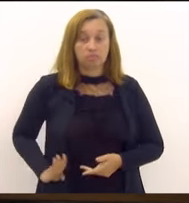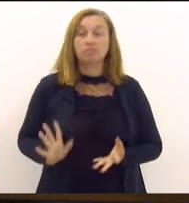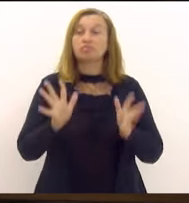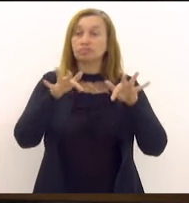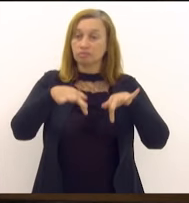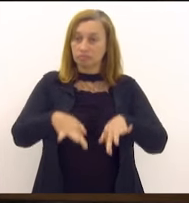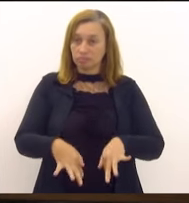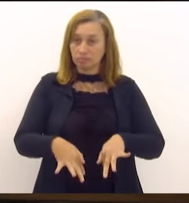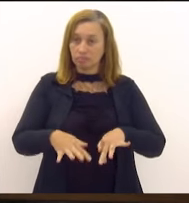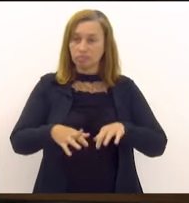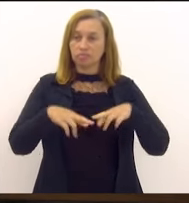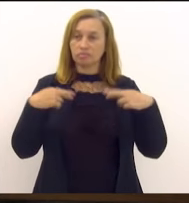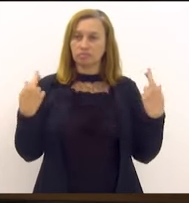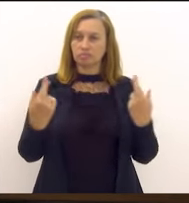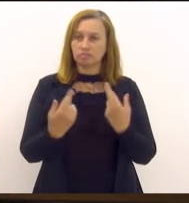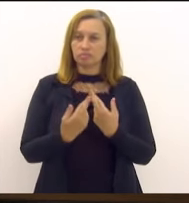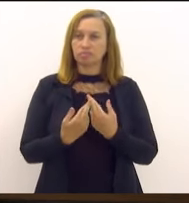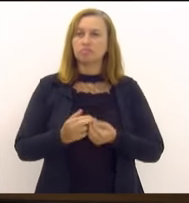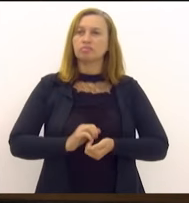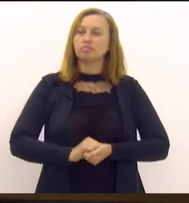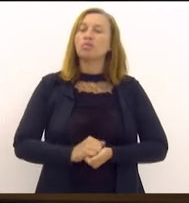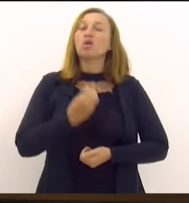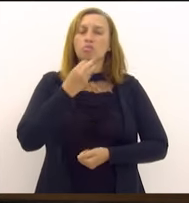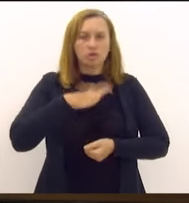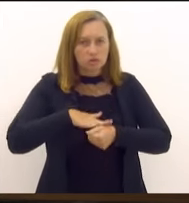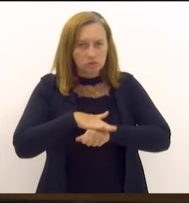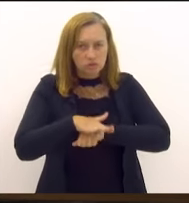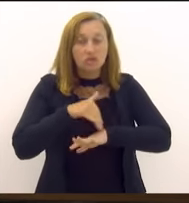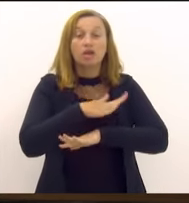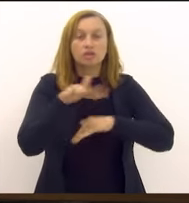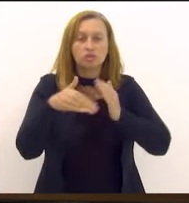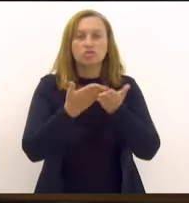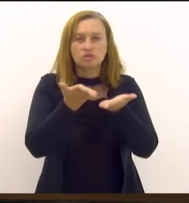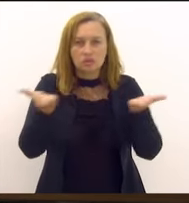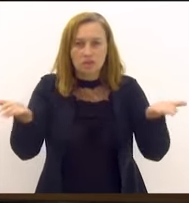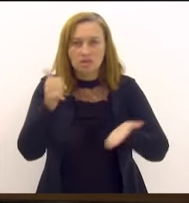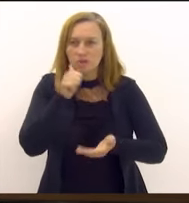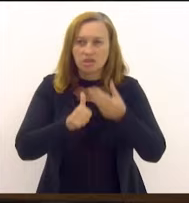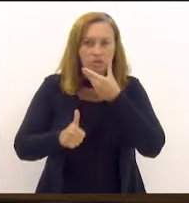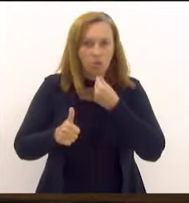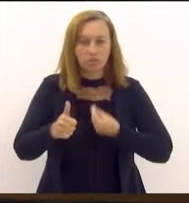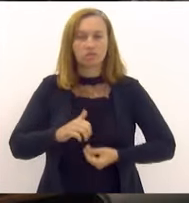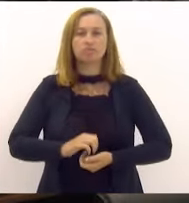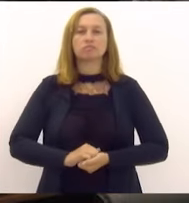por encerrada a presente sessão. Boa noite a todas e a todos.